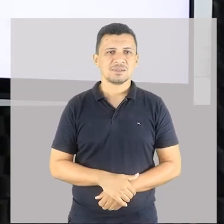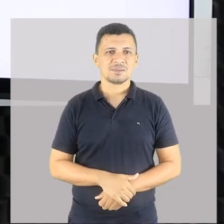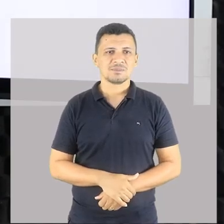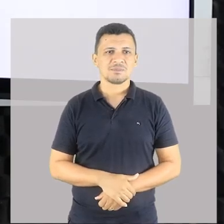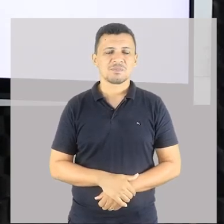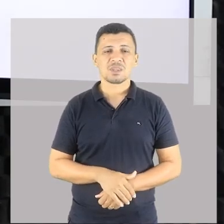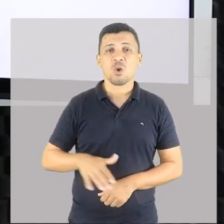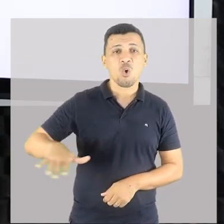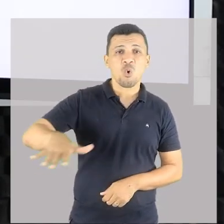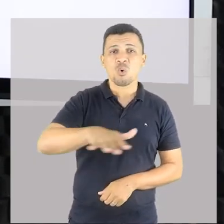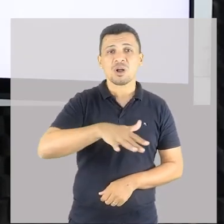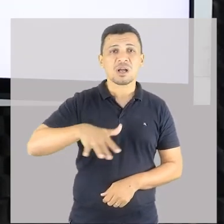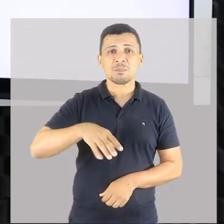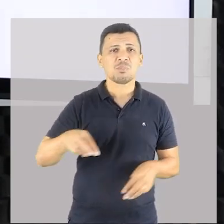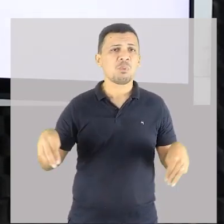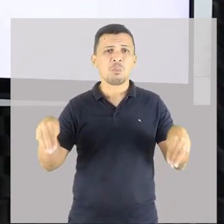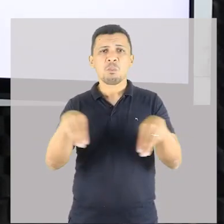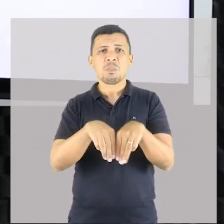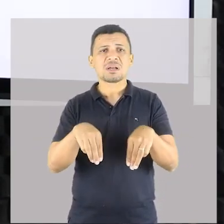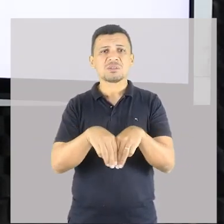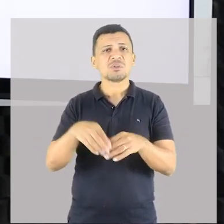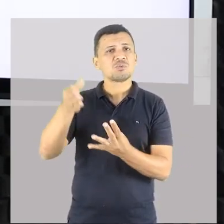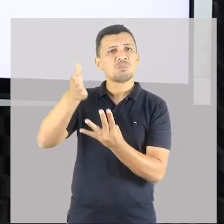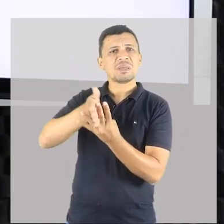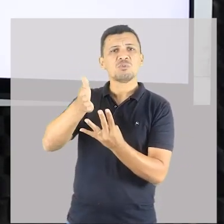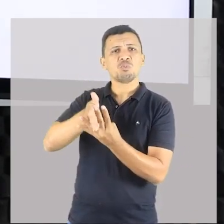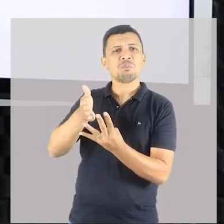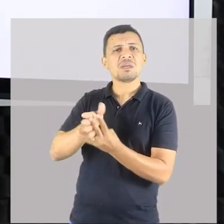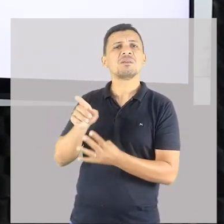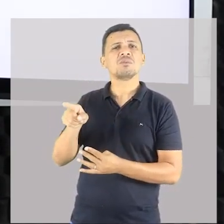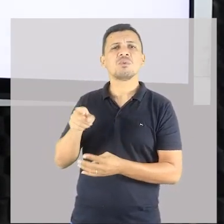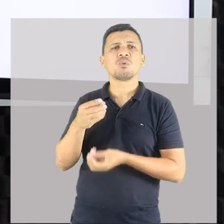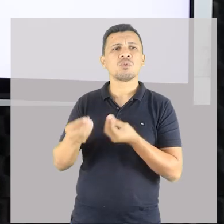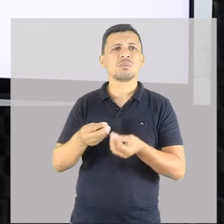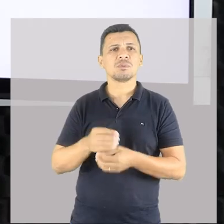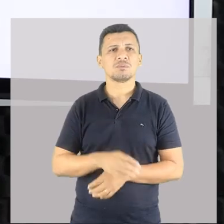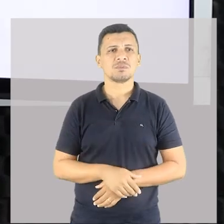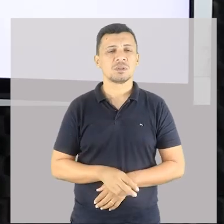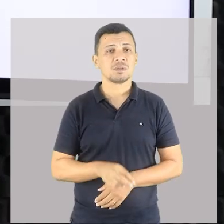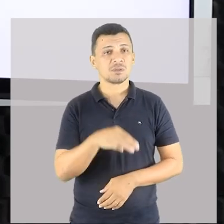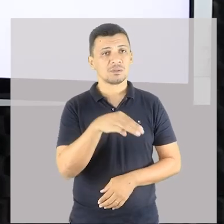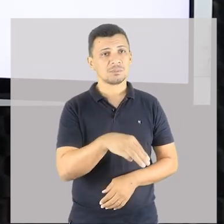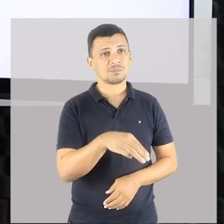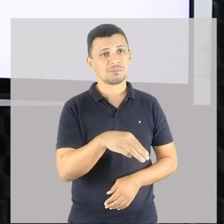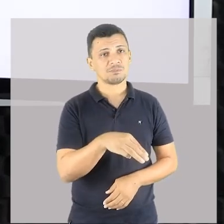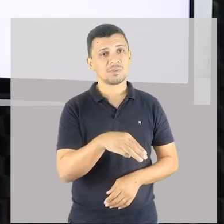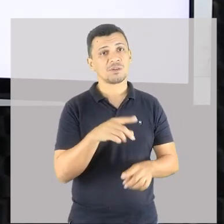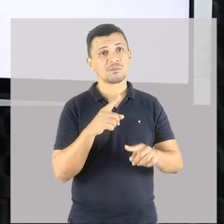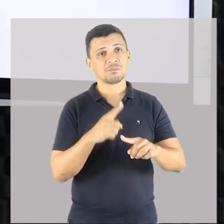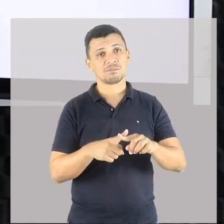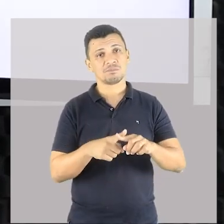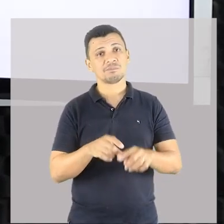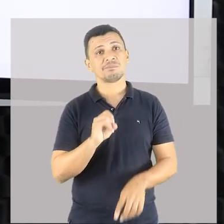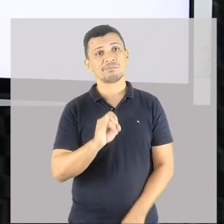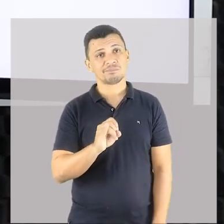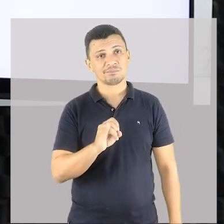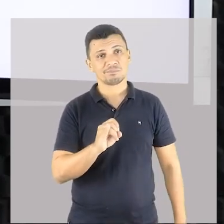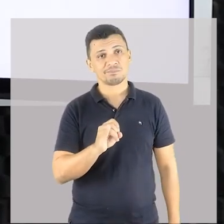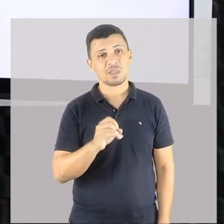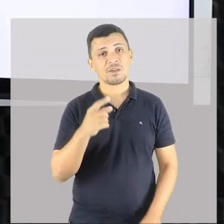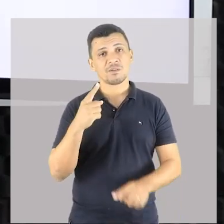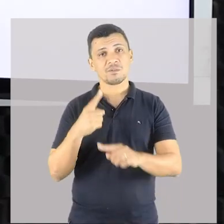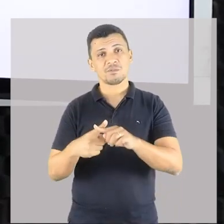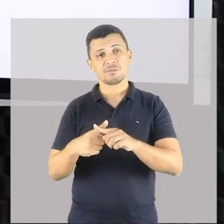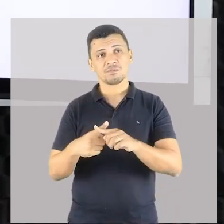o campo magnético no meio do ímã aqui, ó? É a permeabilidade magnética e a intensidade da